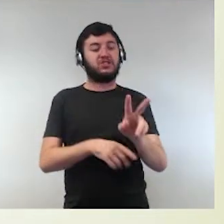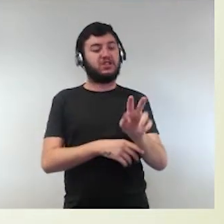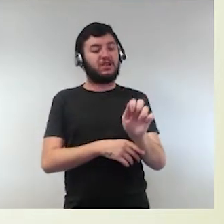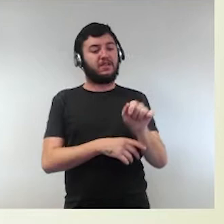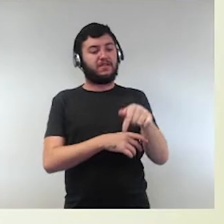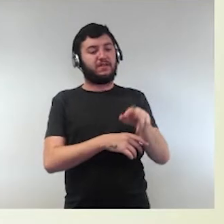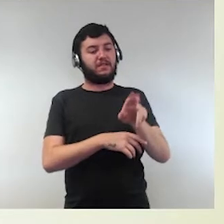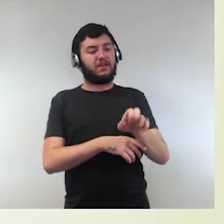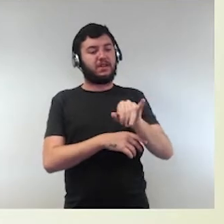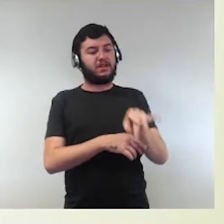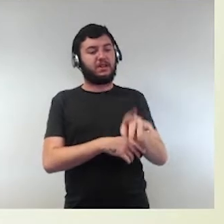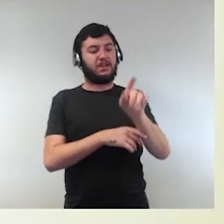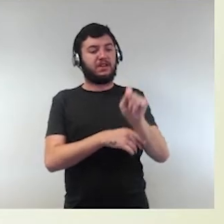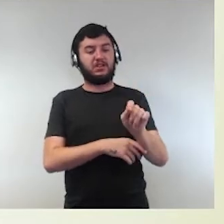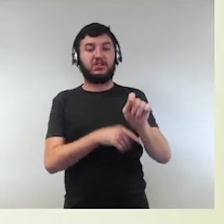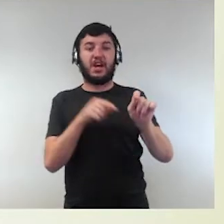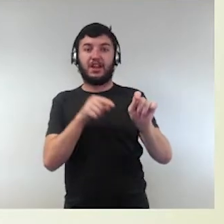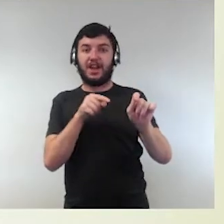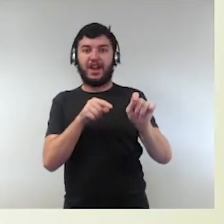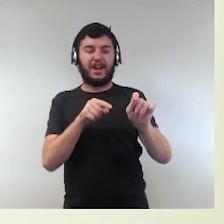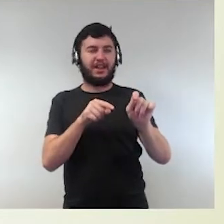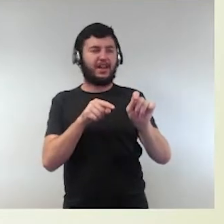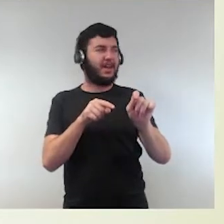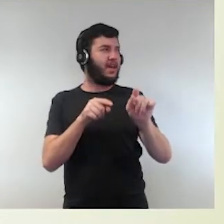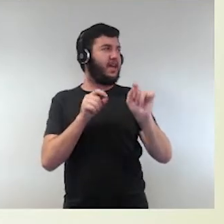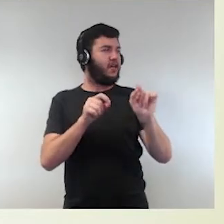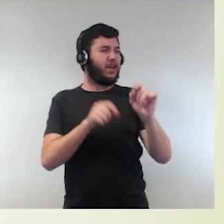público do que o futebol.